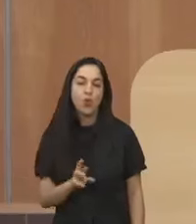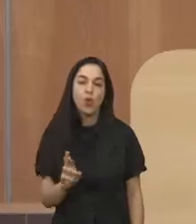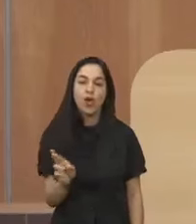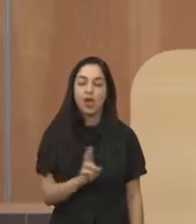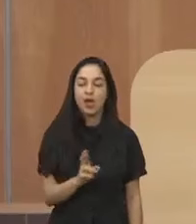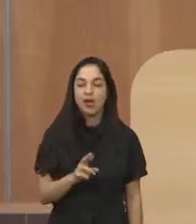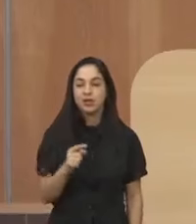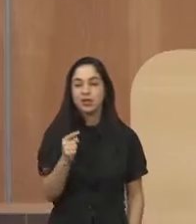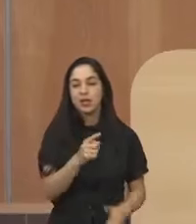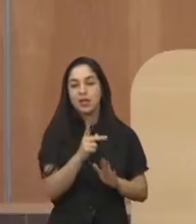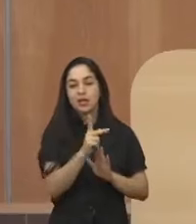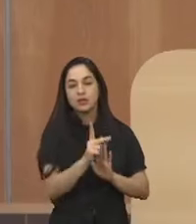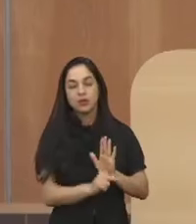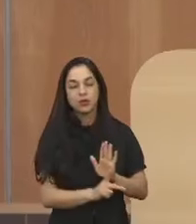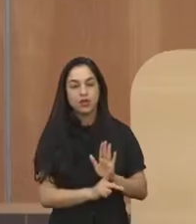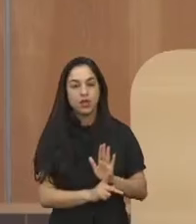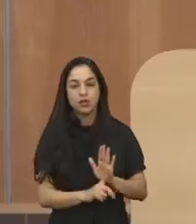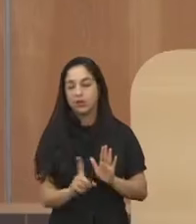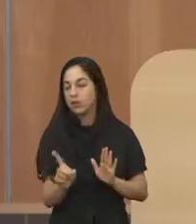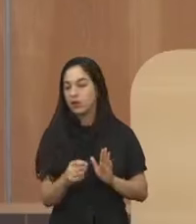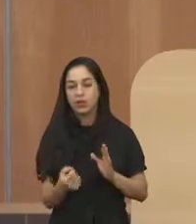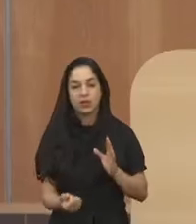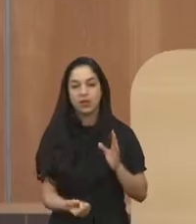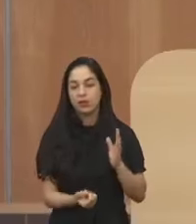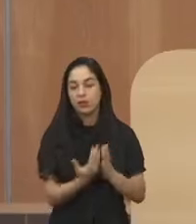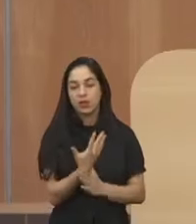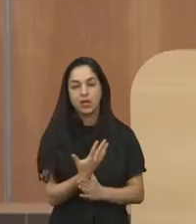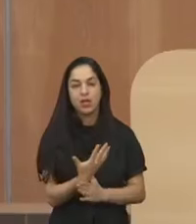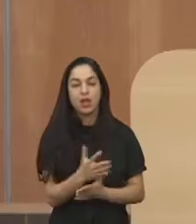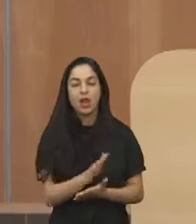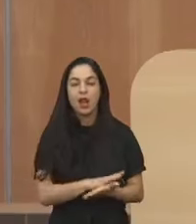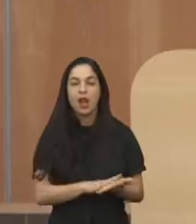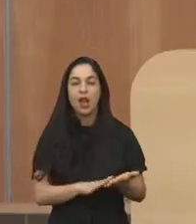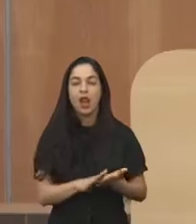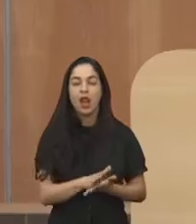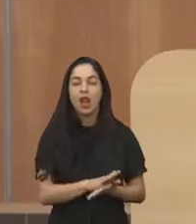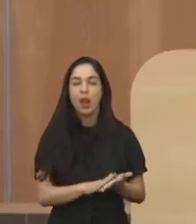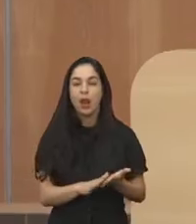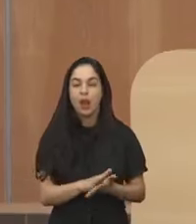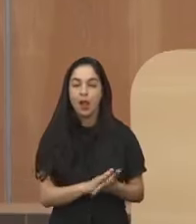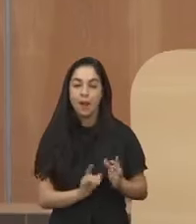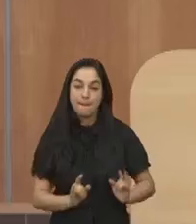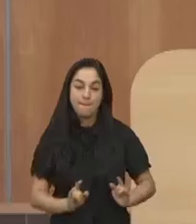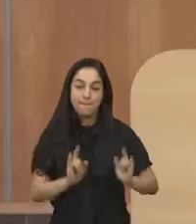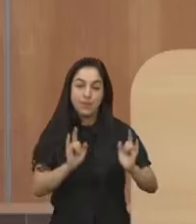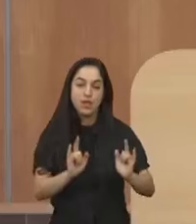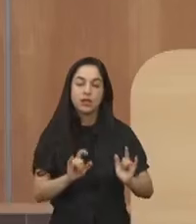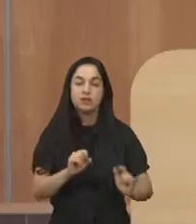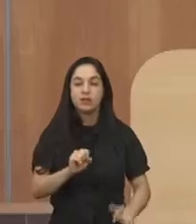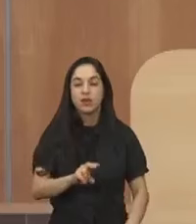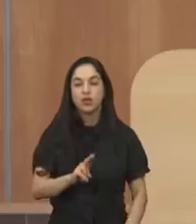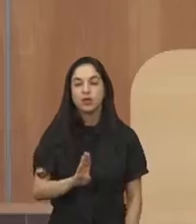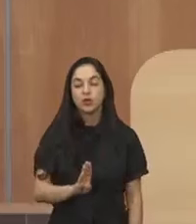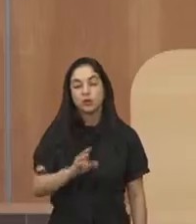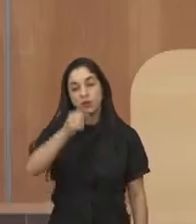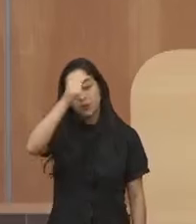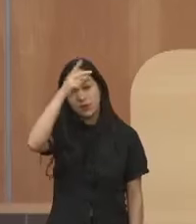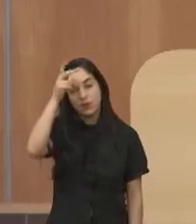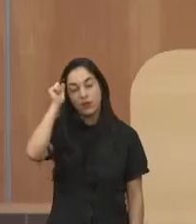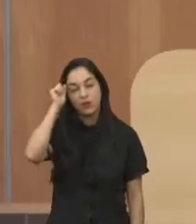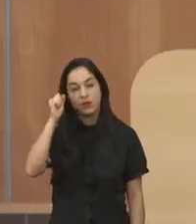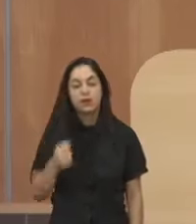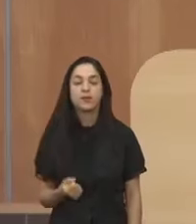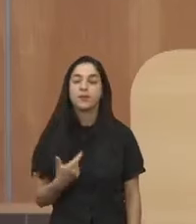Esse projeto ele não cria estrutura física para a subprefeitura, não cria um prédio para a subprefeitura existir. Ele não cria cargos